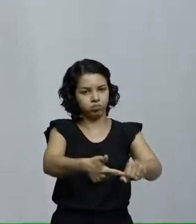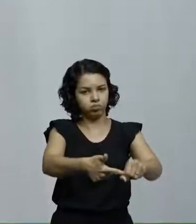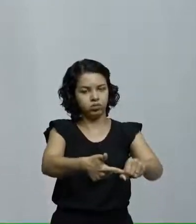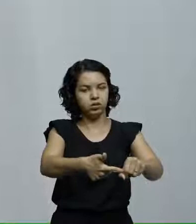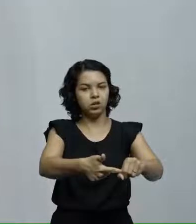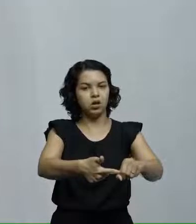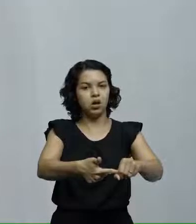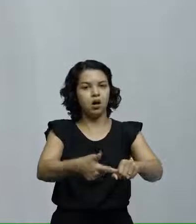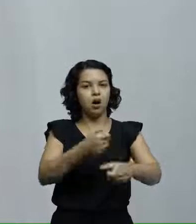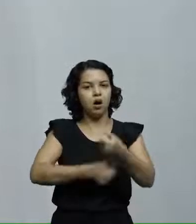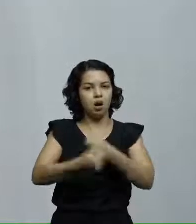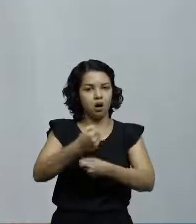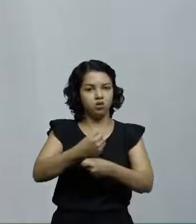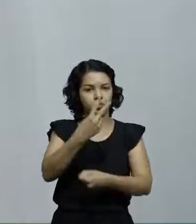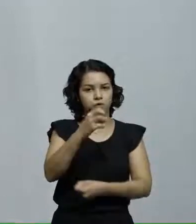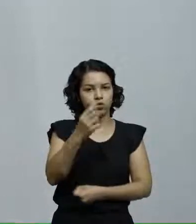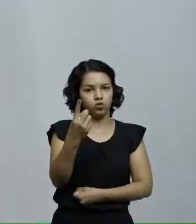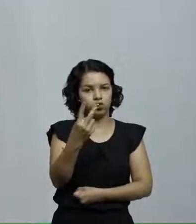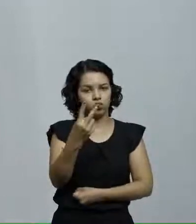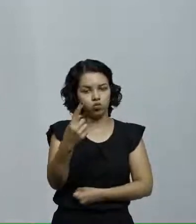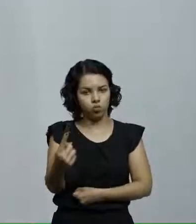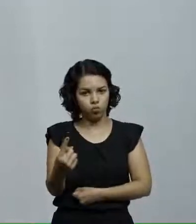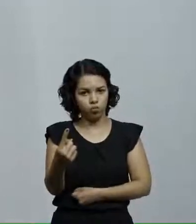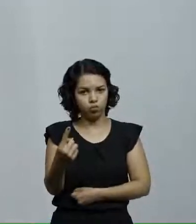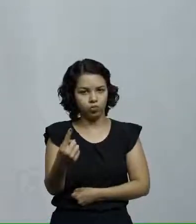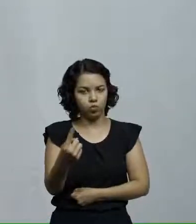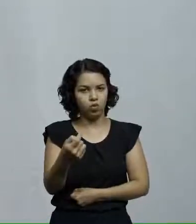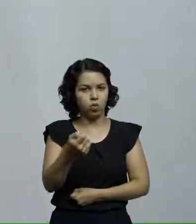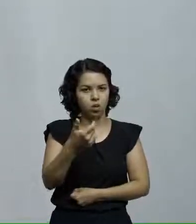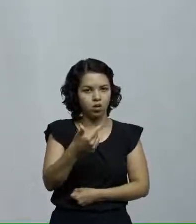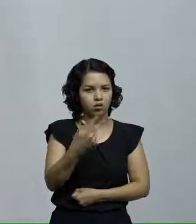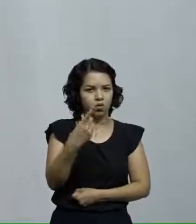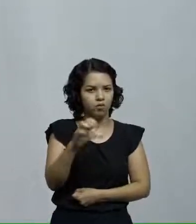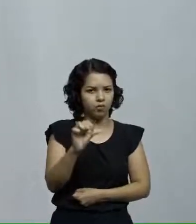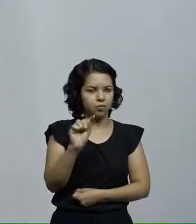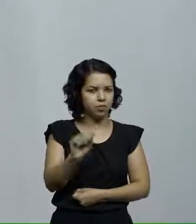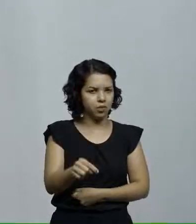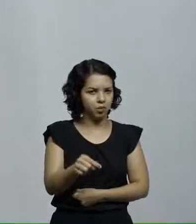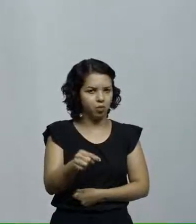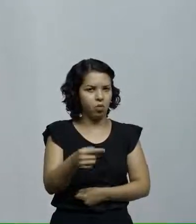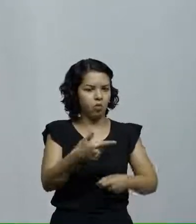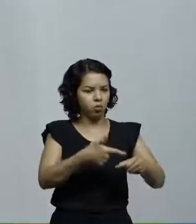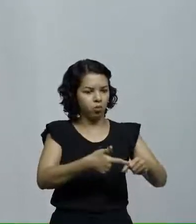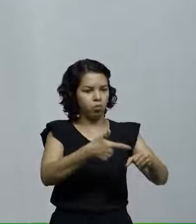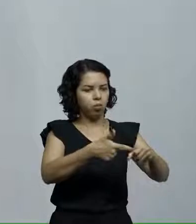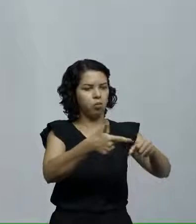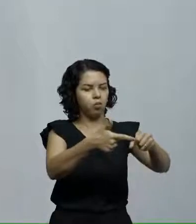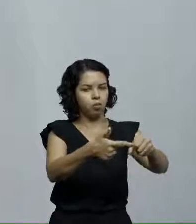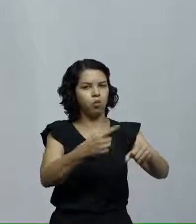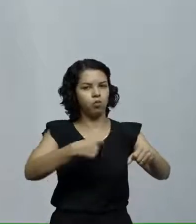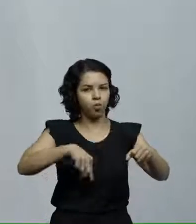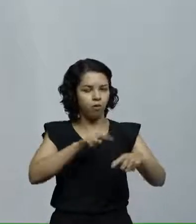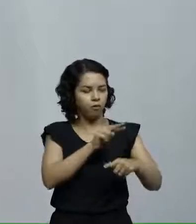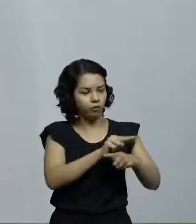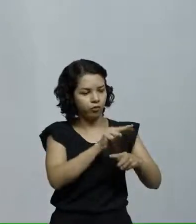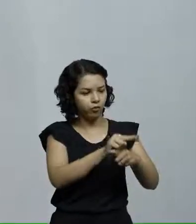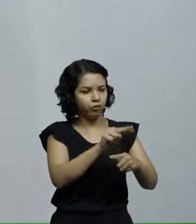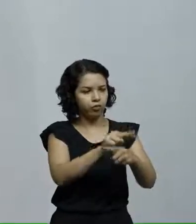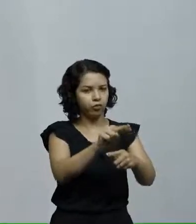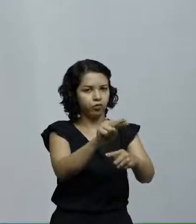mais de 19 mil, quase 20 mil bicos de combustíveis no estado de Santa Catarina. Isso representou